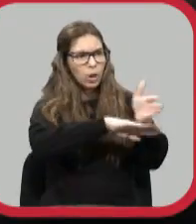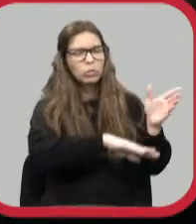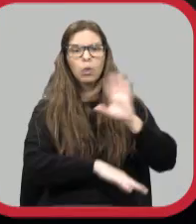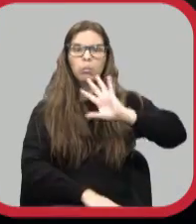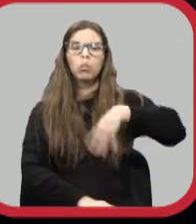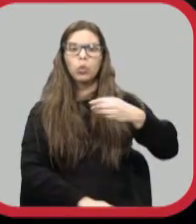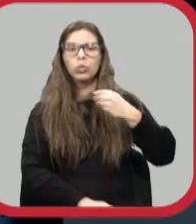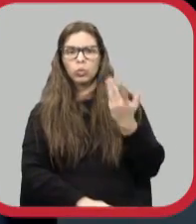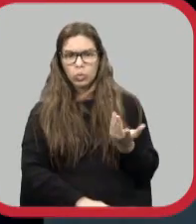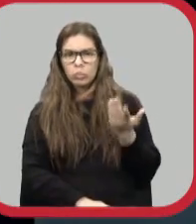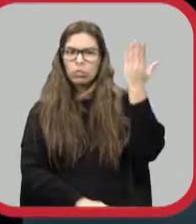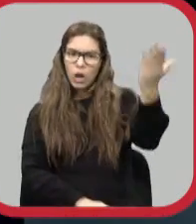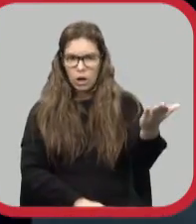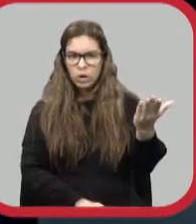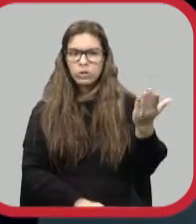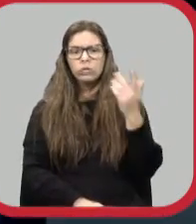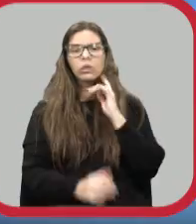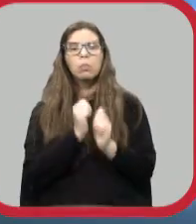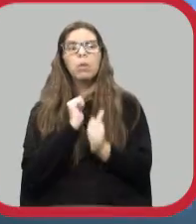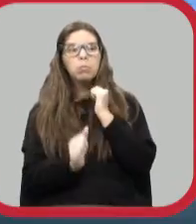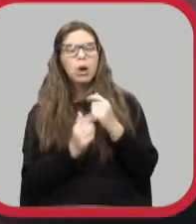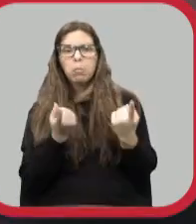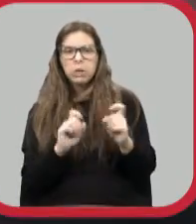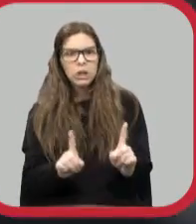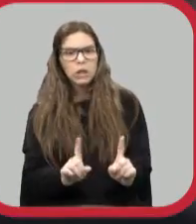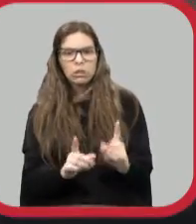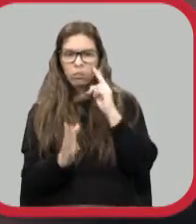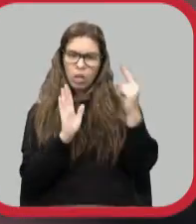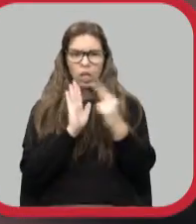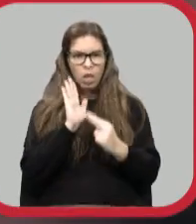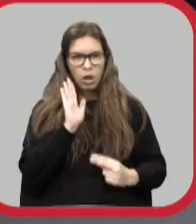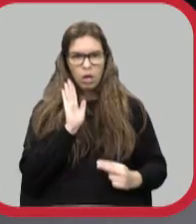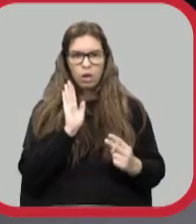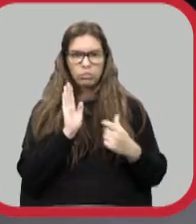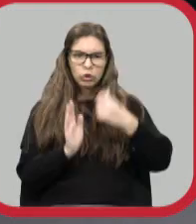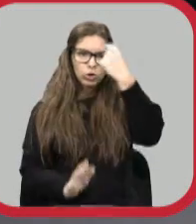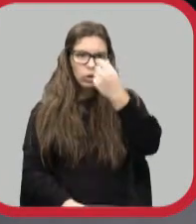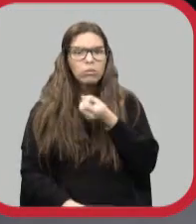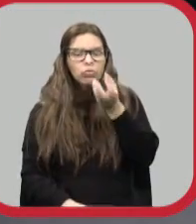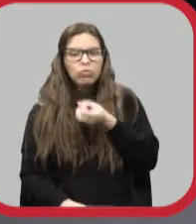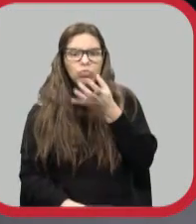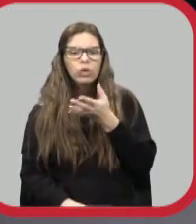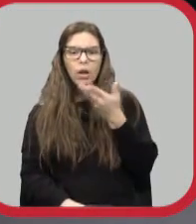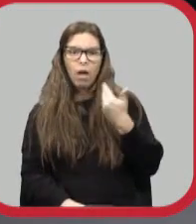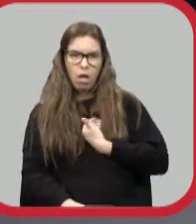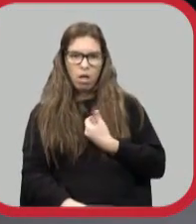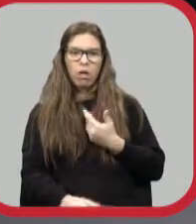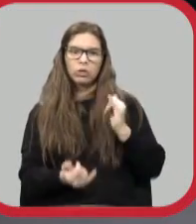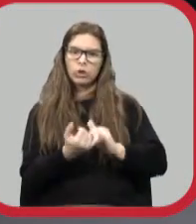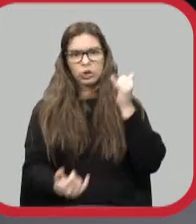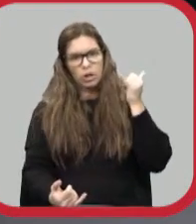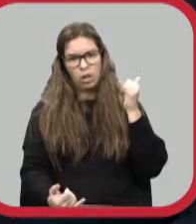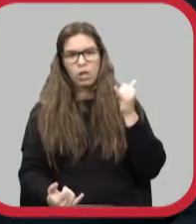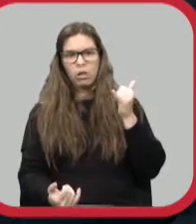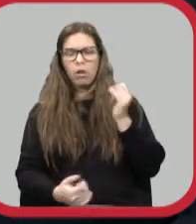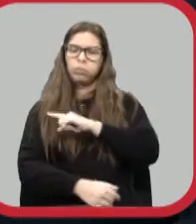mundo qualquer, não é? Tu já não precisas de um suporte para papel para as pessoas te lerem, para as pessoas lerem as histórias que tu contas. Portanto, isso é um potencial brutal,